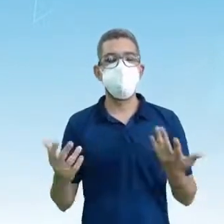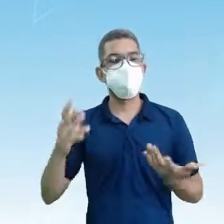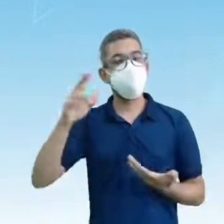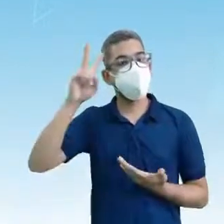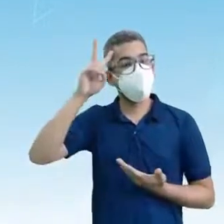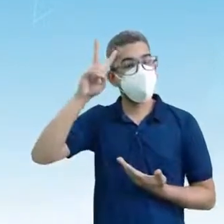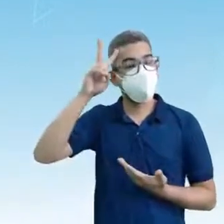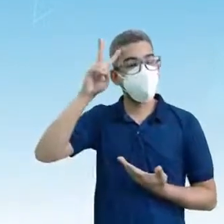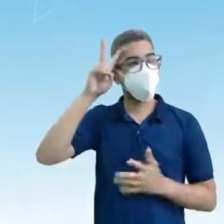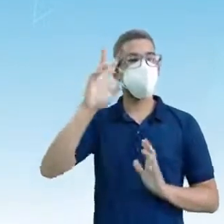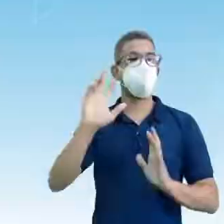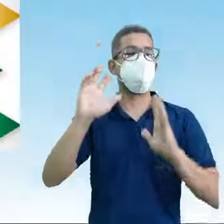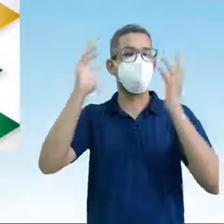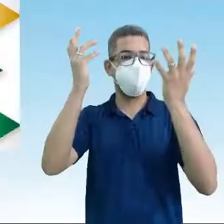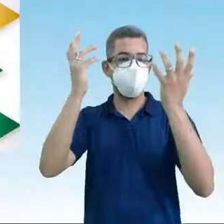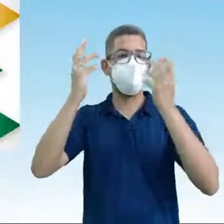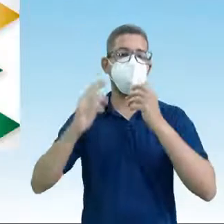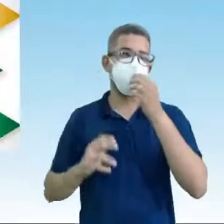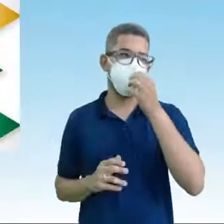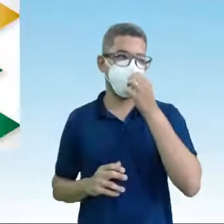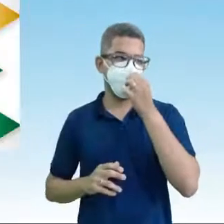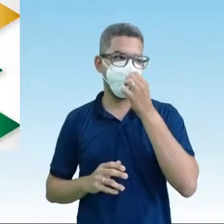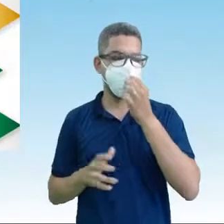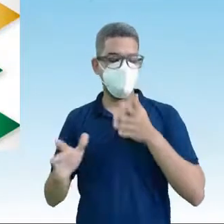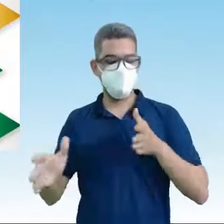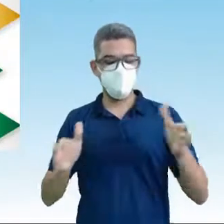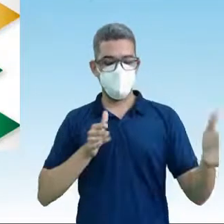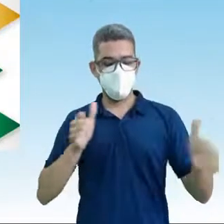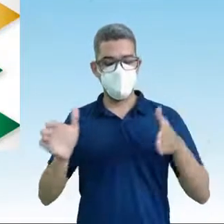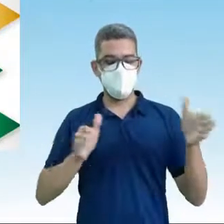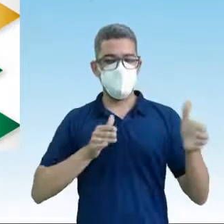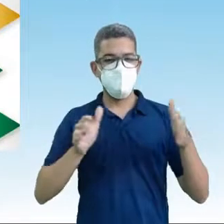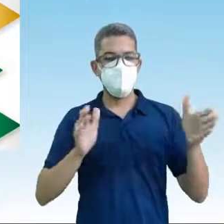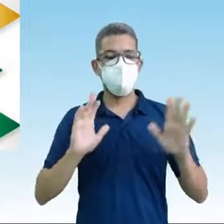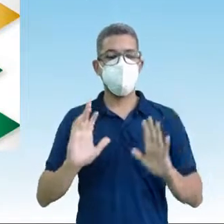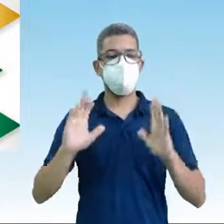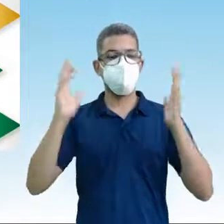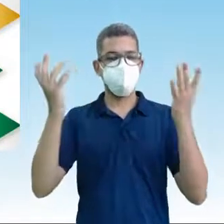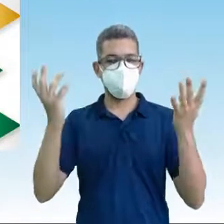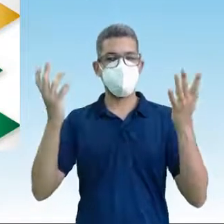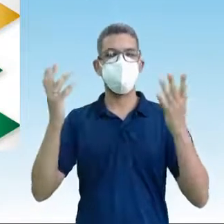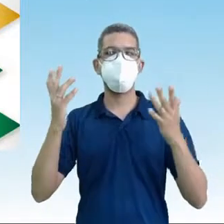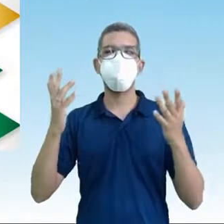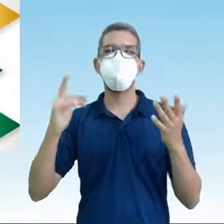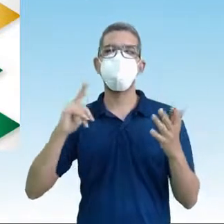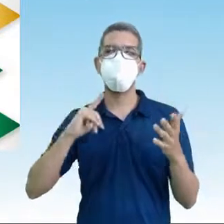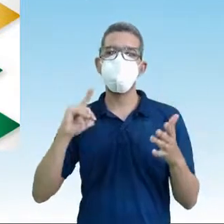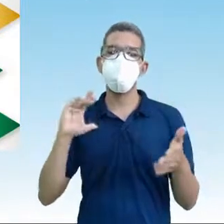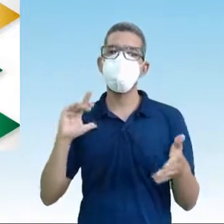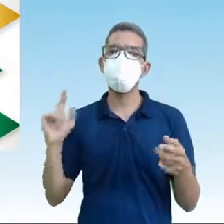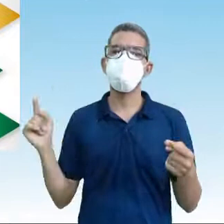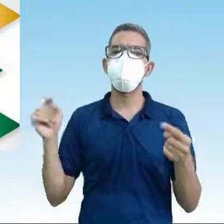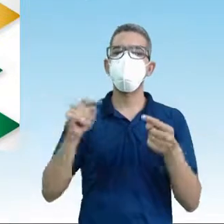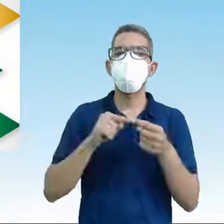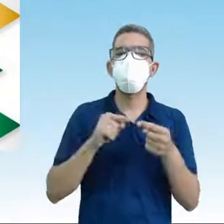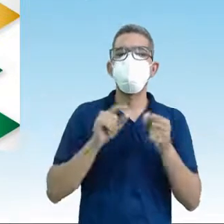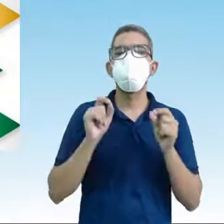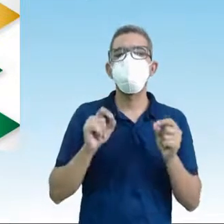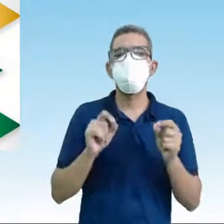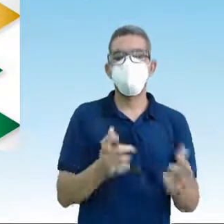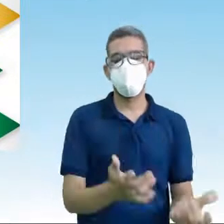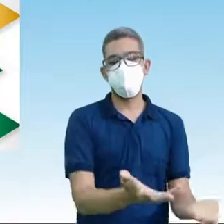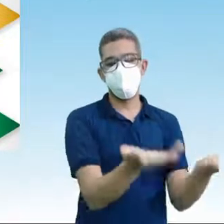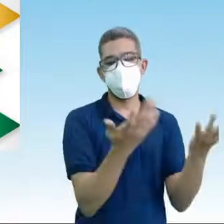história das festas juninas. Esse período das festas, ela coincide com a colheita